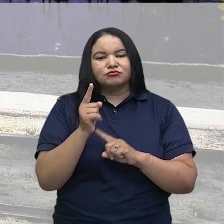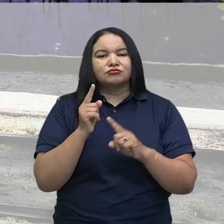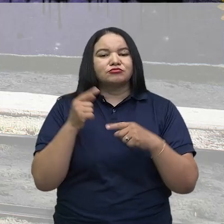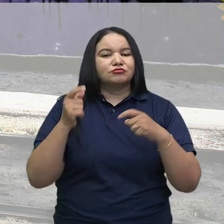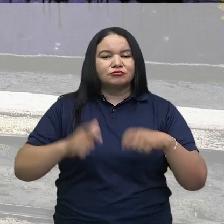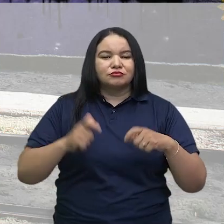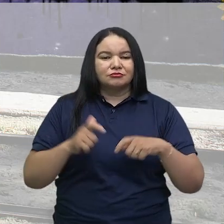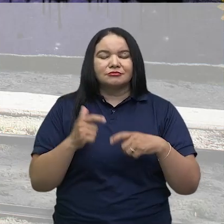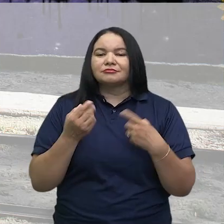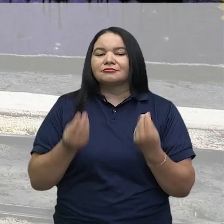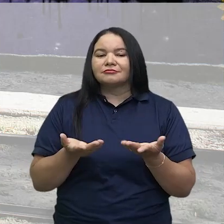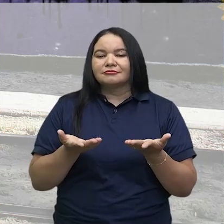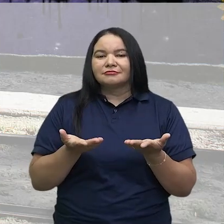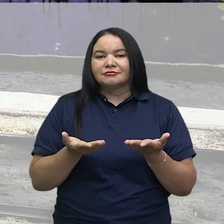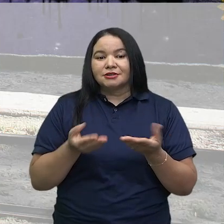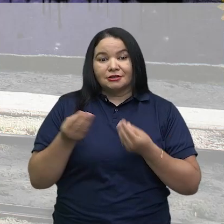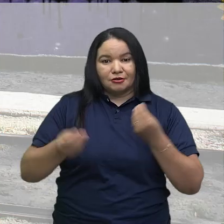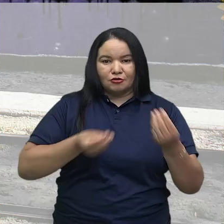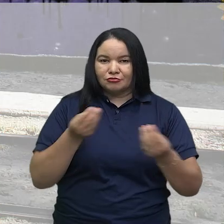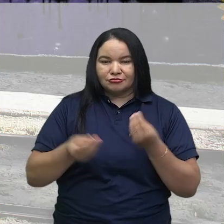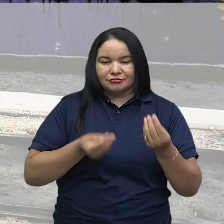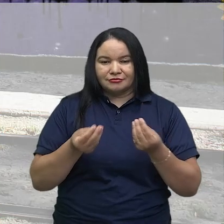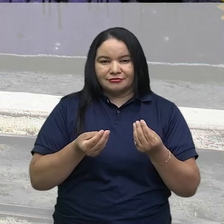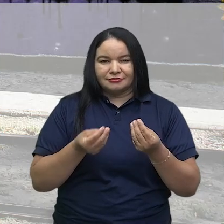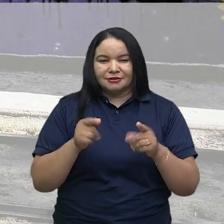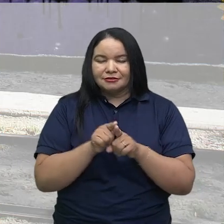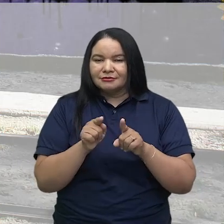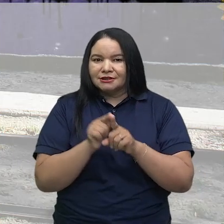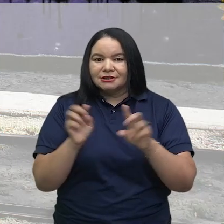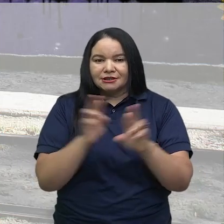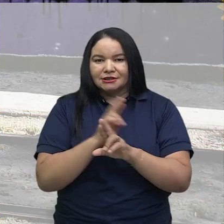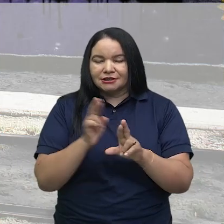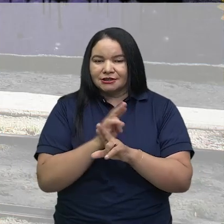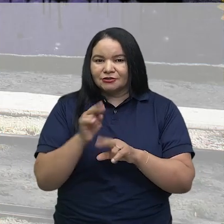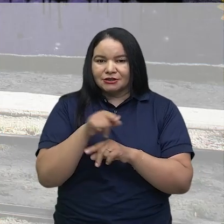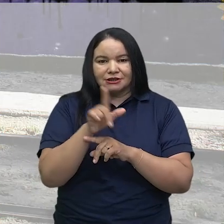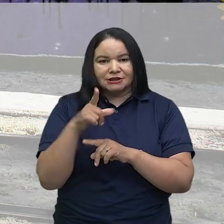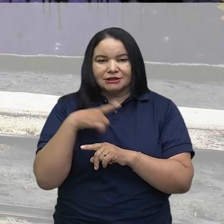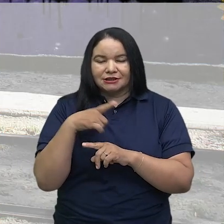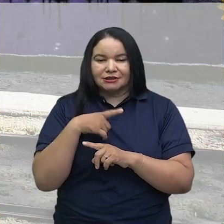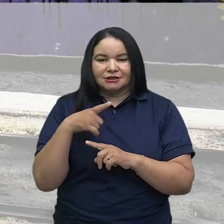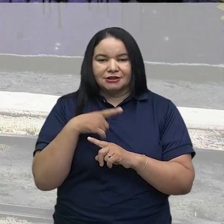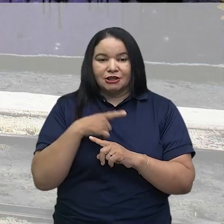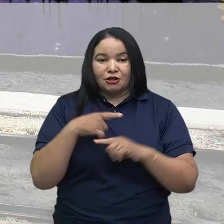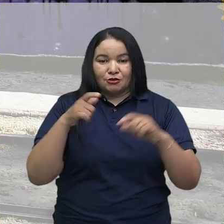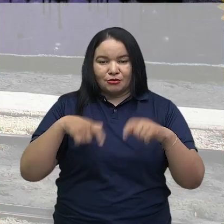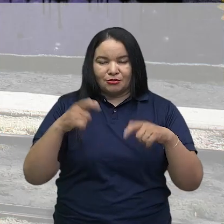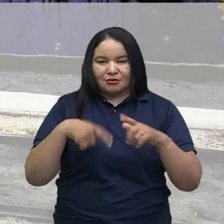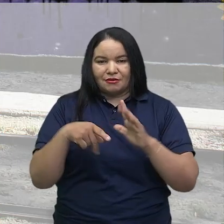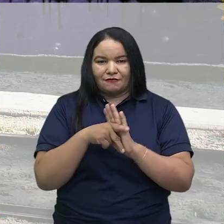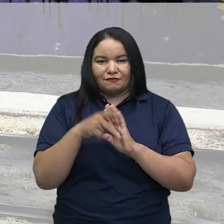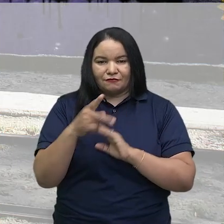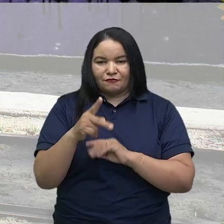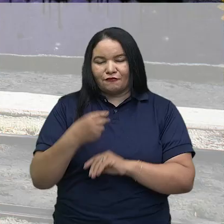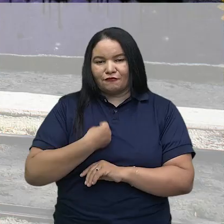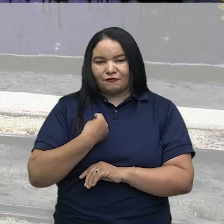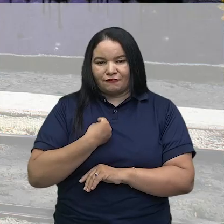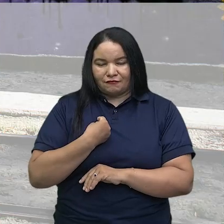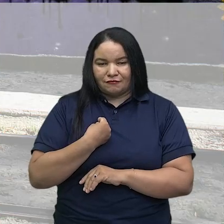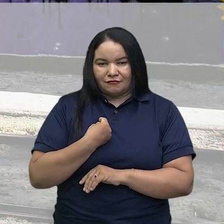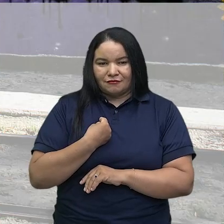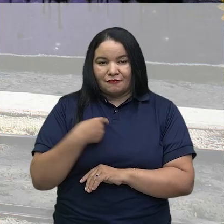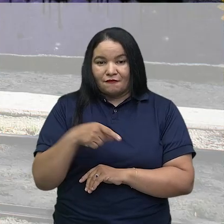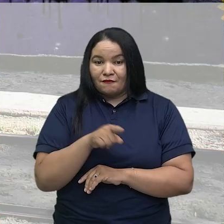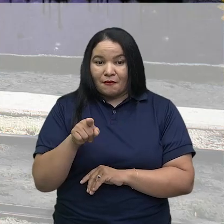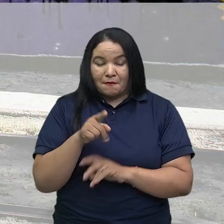o lugar em que você está? Como ele é? Qual é a relação que você tem com a região em que você vive? Aqui a gente